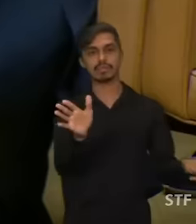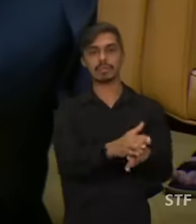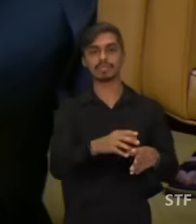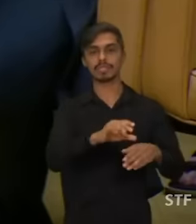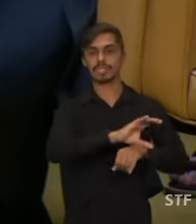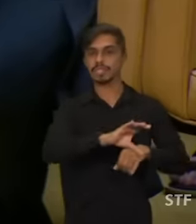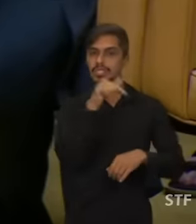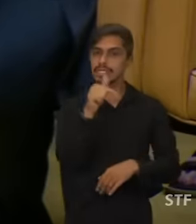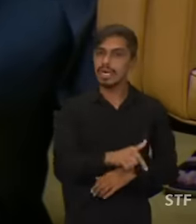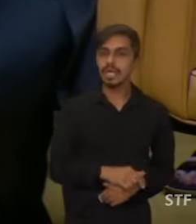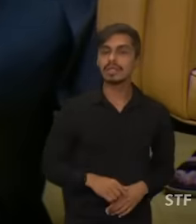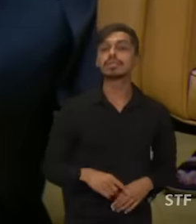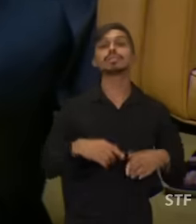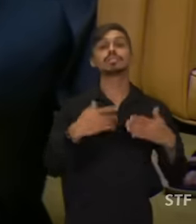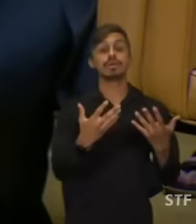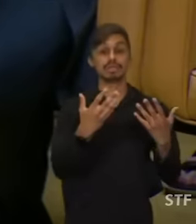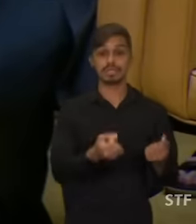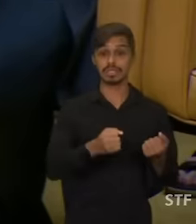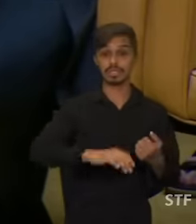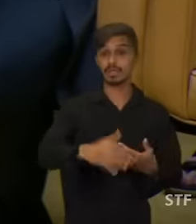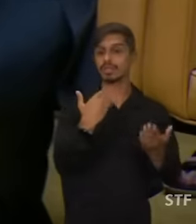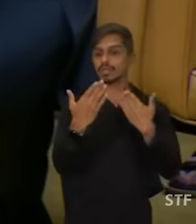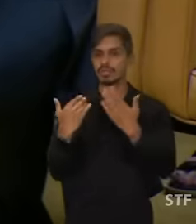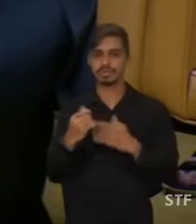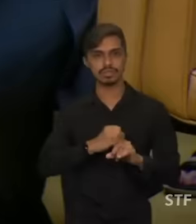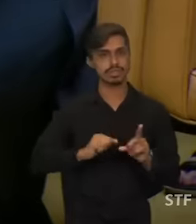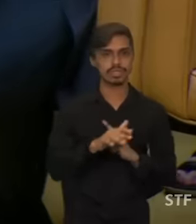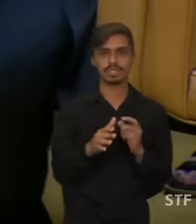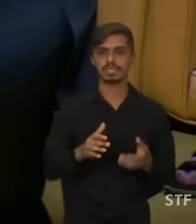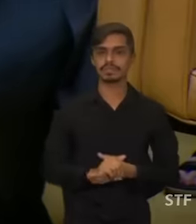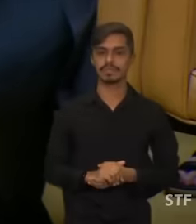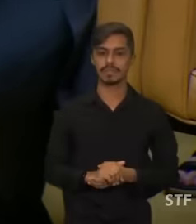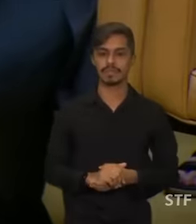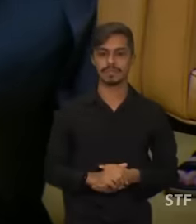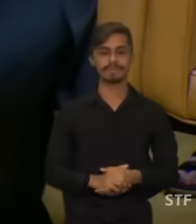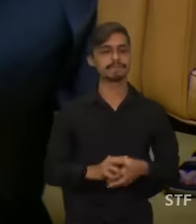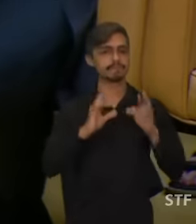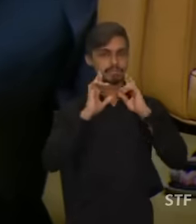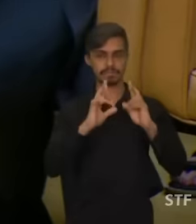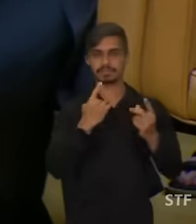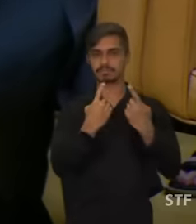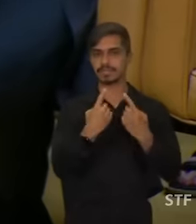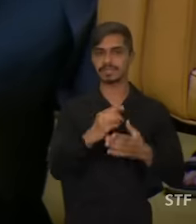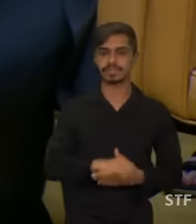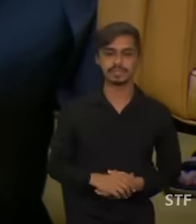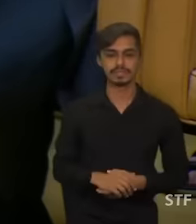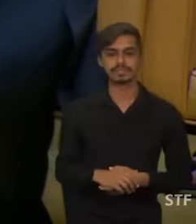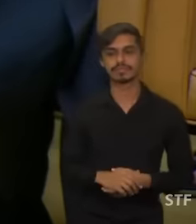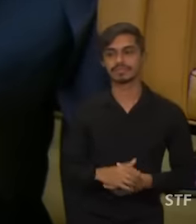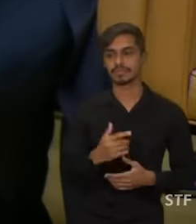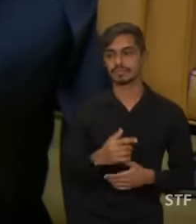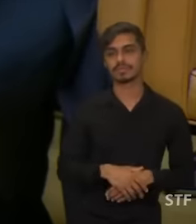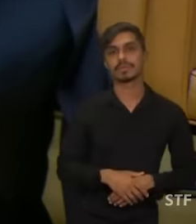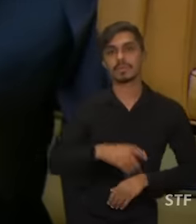Federal e que permite aí um amplo debate social. E é um debate que, respeitosamente, eu acho que não houve no momento de editar